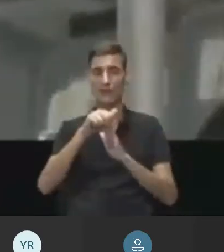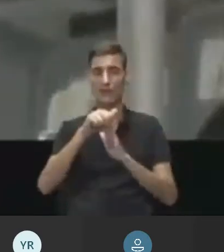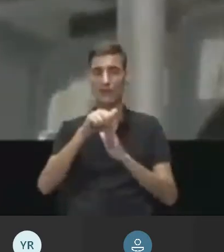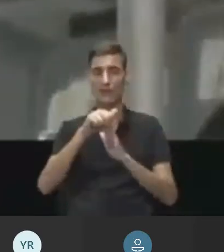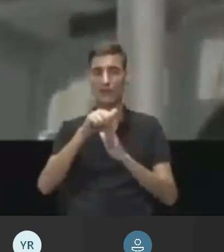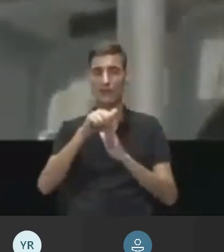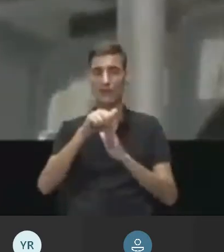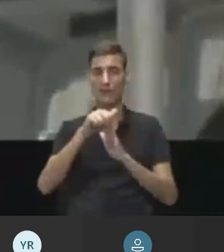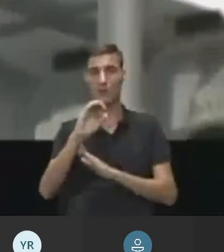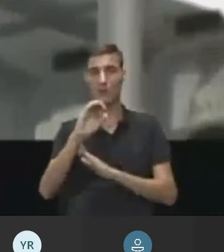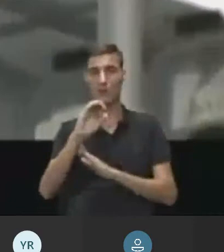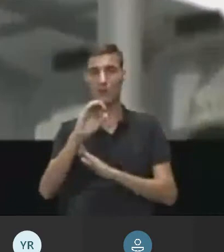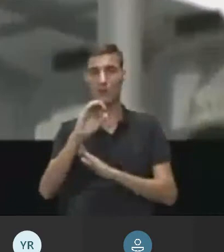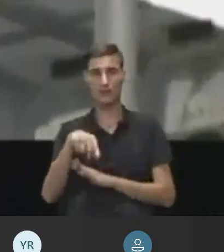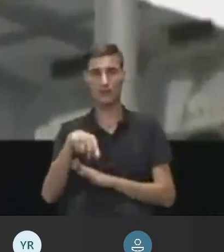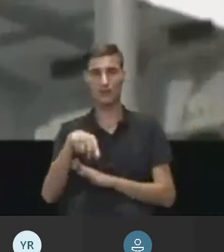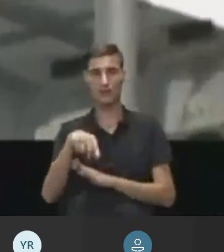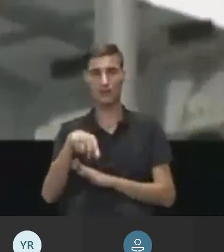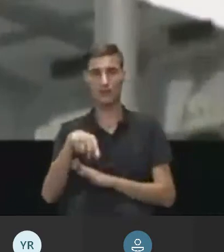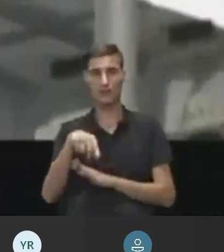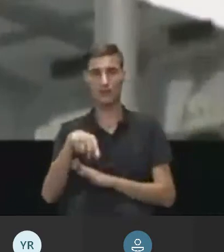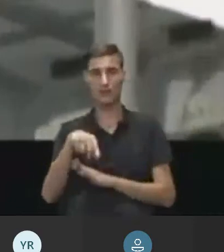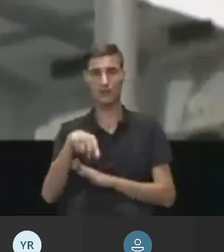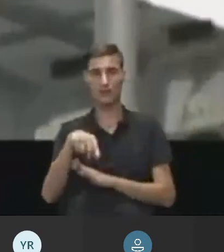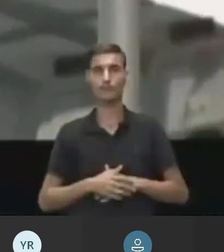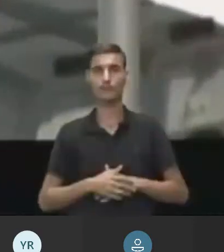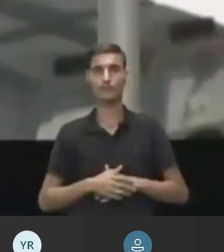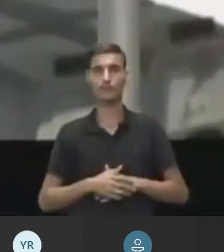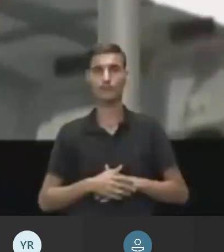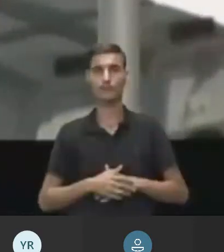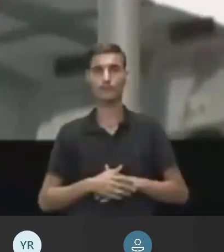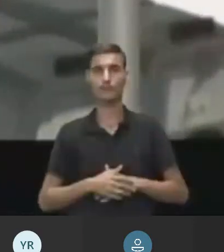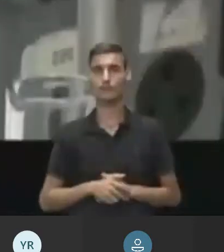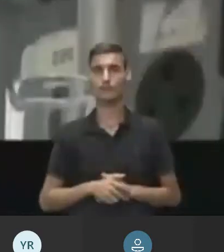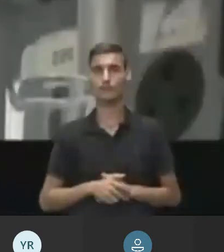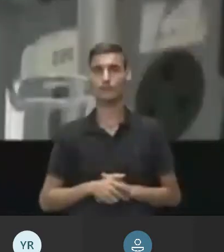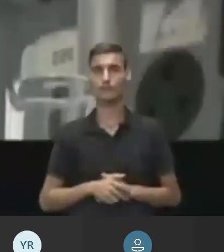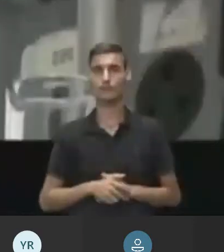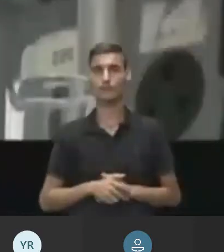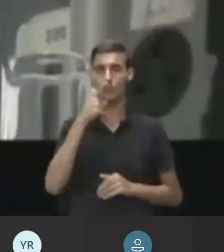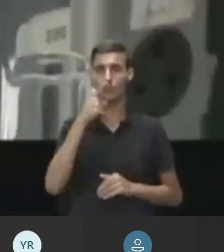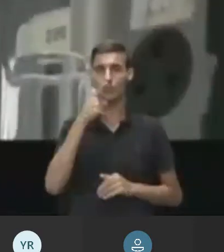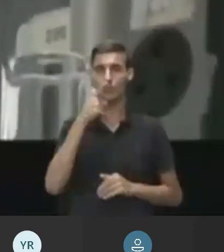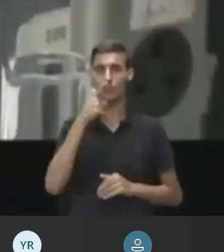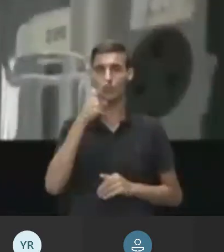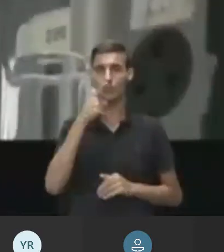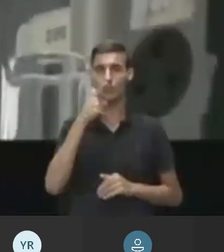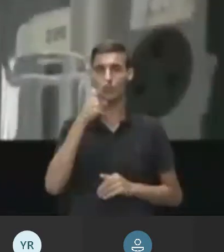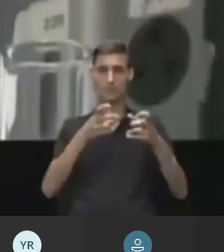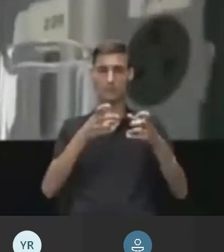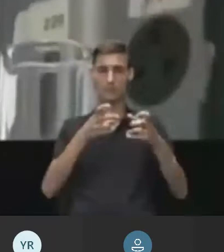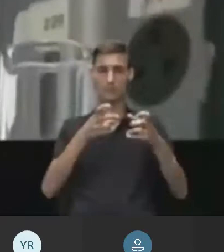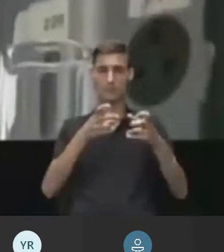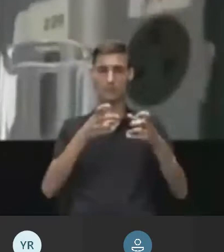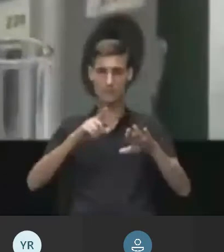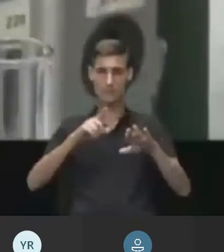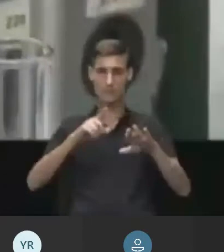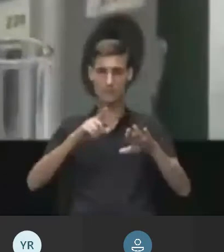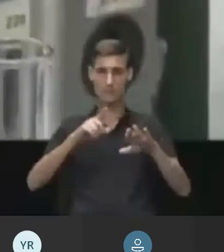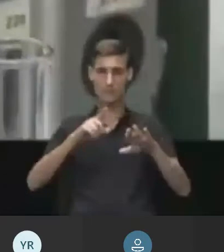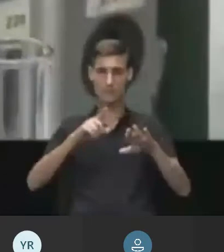Então, elas não se misturaram. A partir daí, a gente já vê a separação, né, que é o propósito